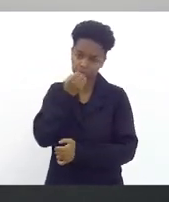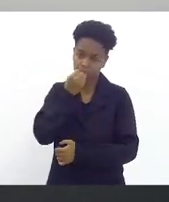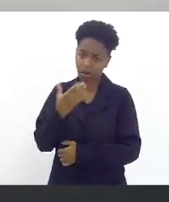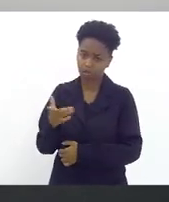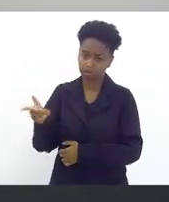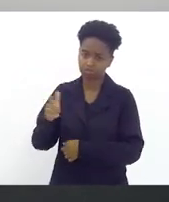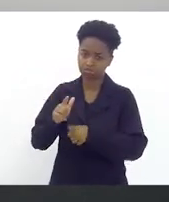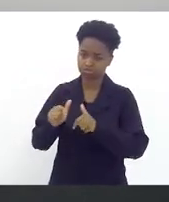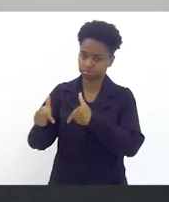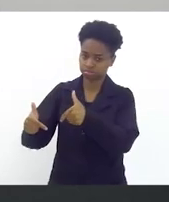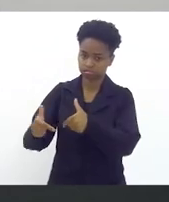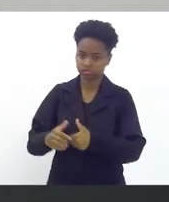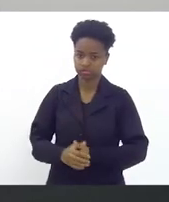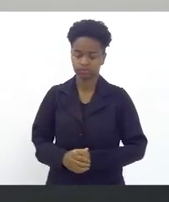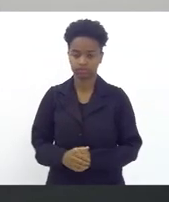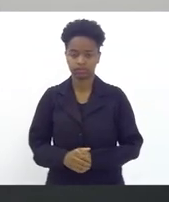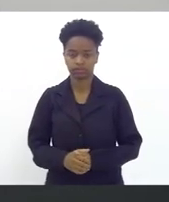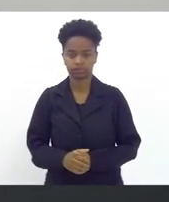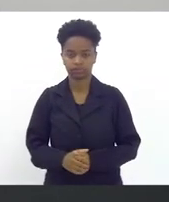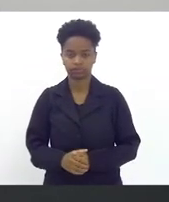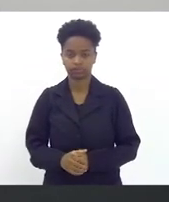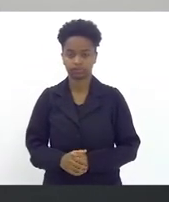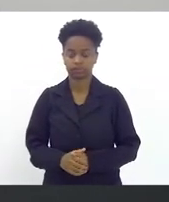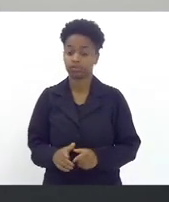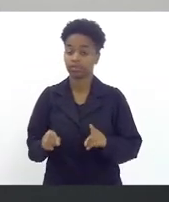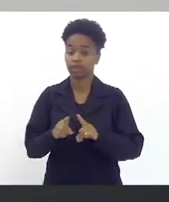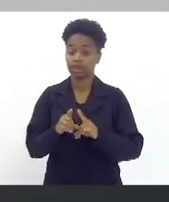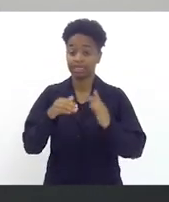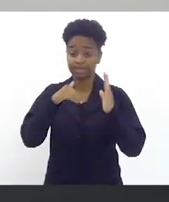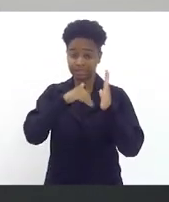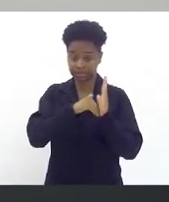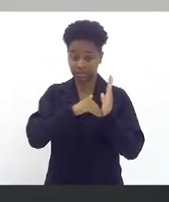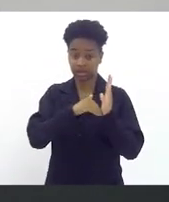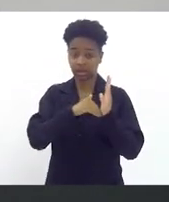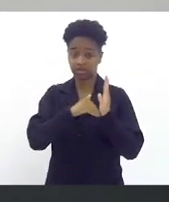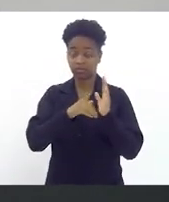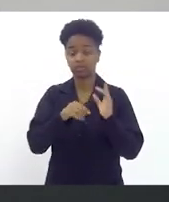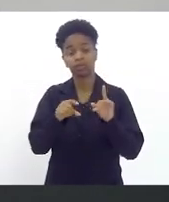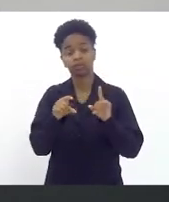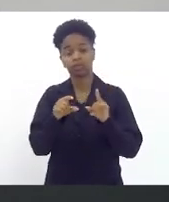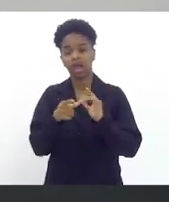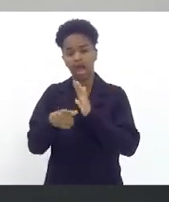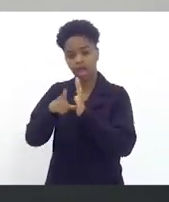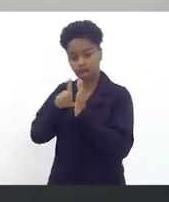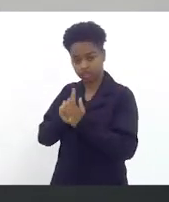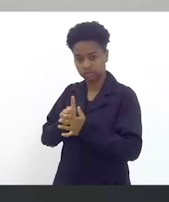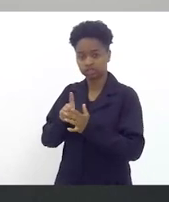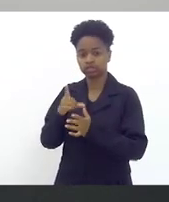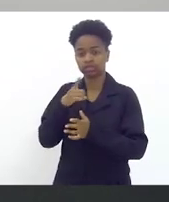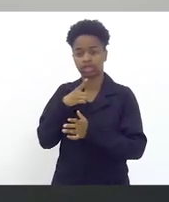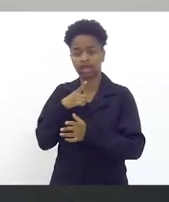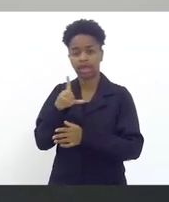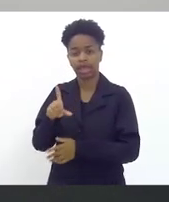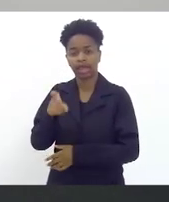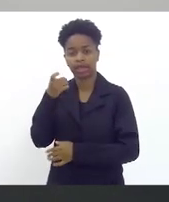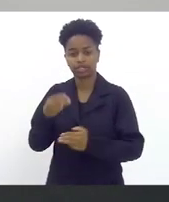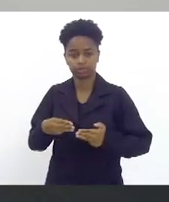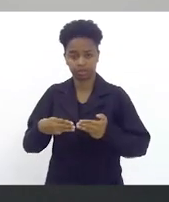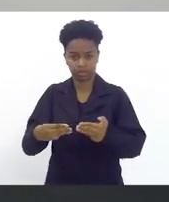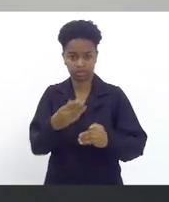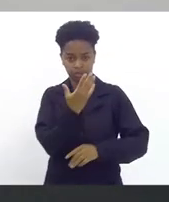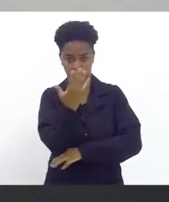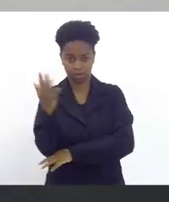boa é o Senado inclusive antes disso foram dos ex-ministros do meio ambiente